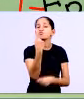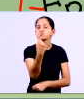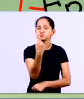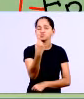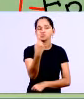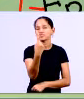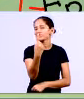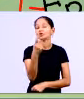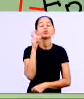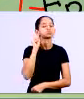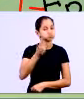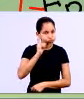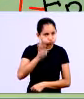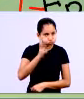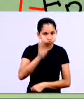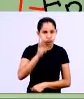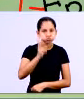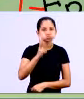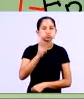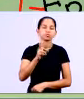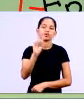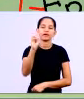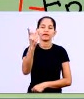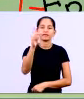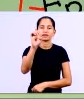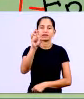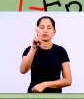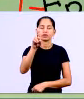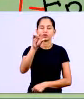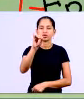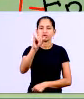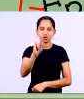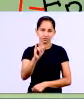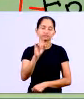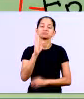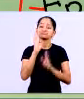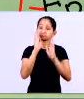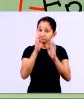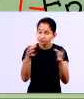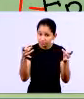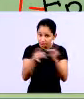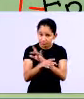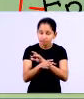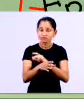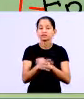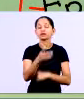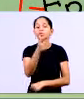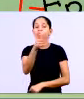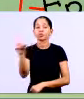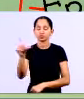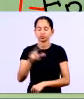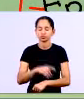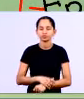Então, continua acentuada. Mas olha só aqui que interessante. E a palavra